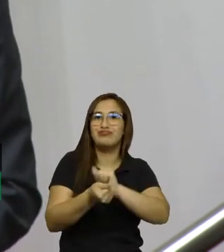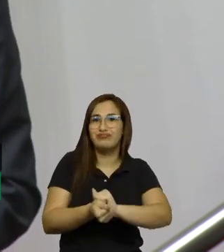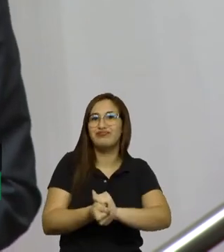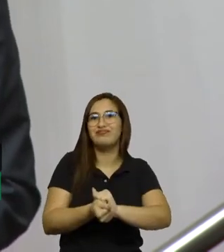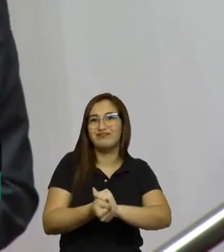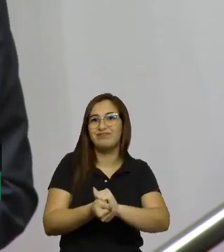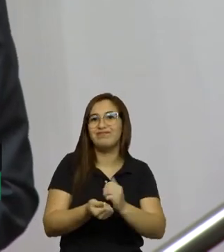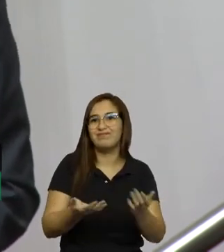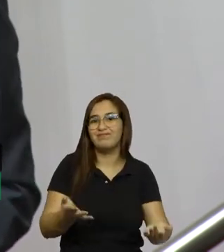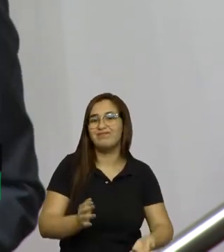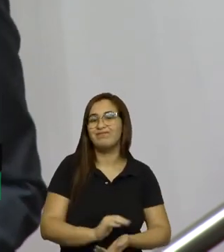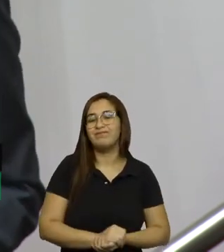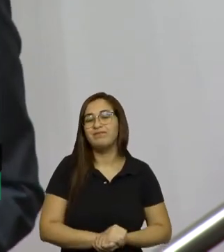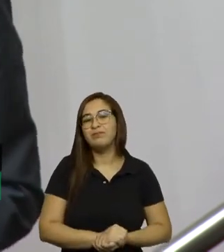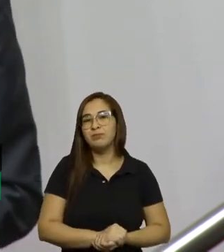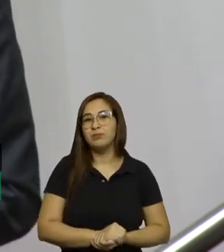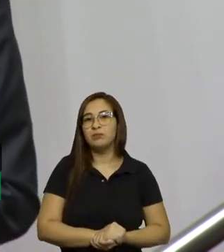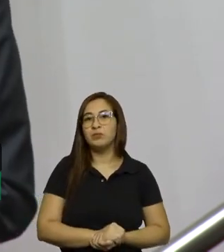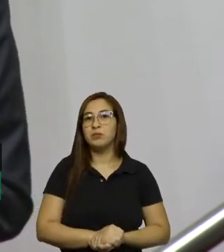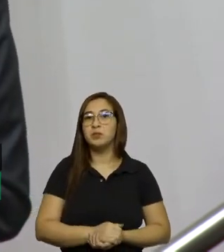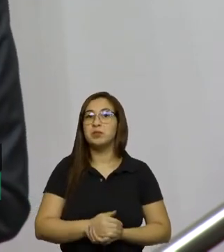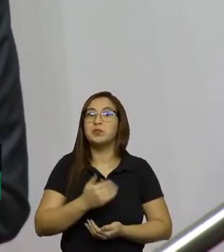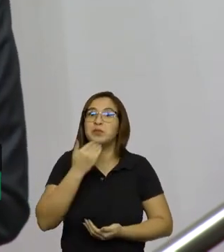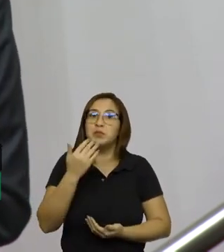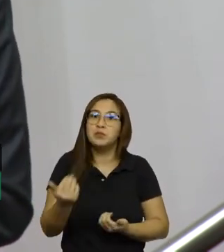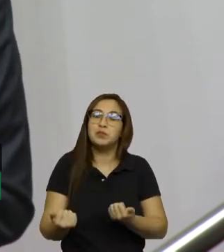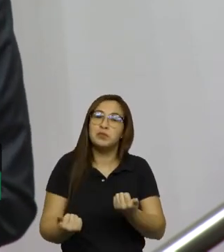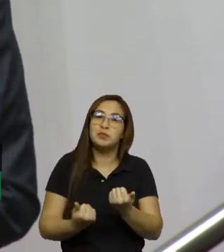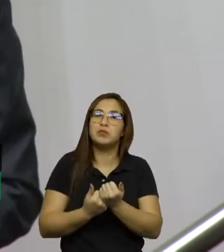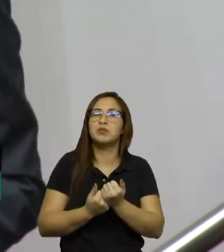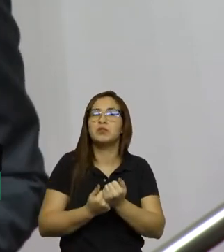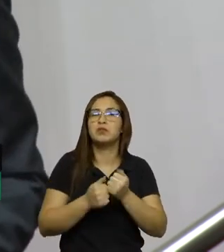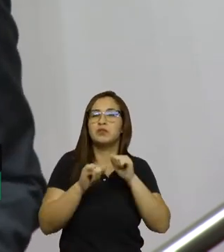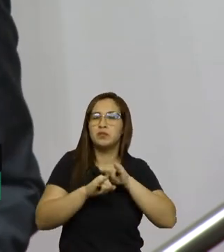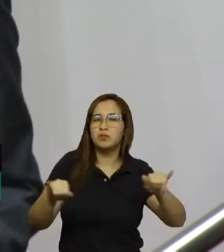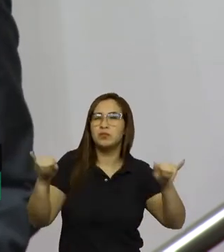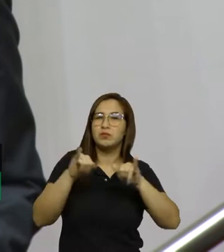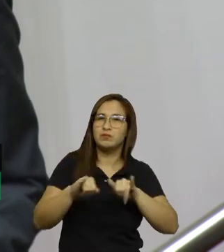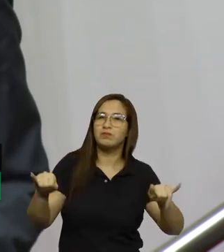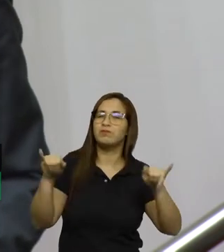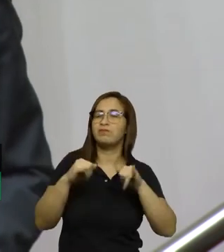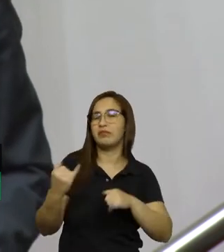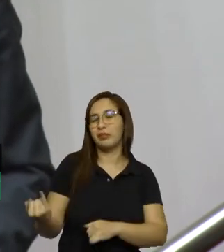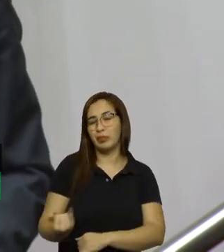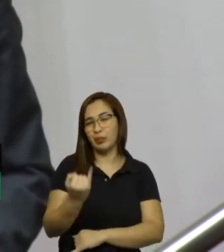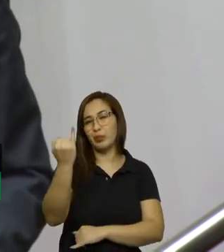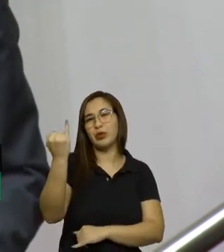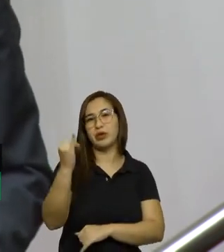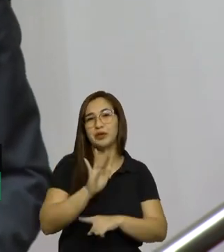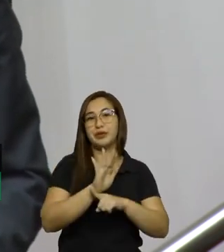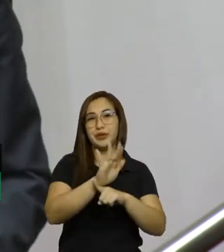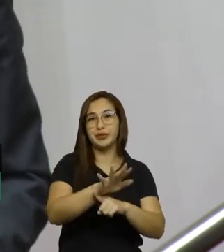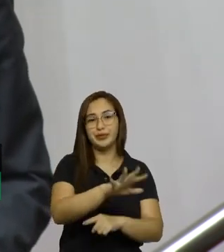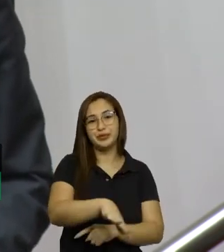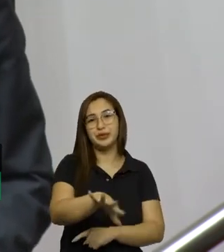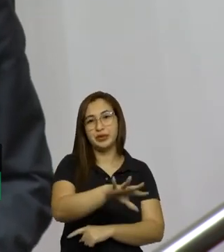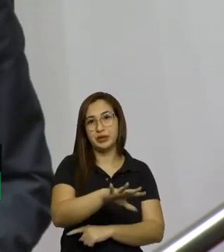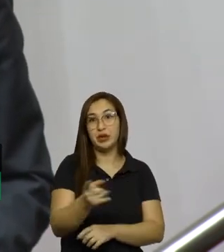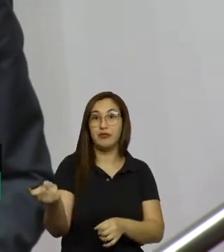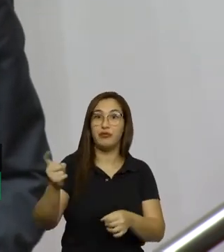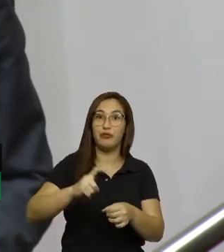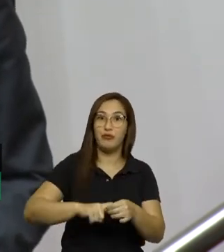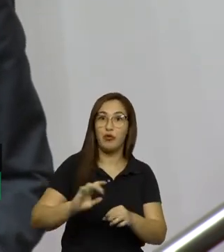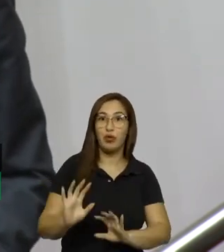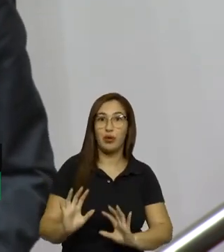vivendo. Por isso, o apoio e a divulgação são essenciais para contribuirmos para a retomada